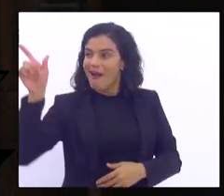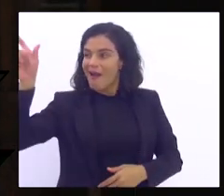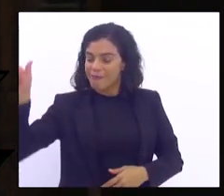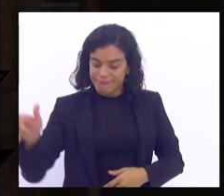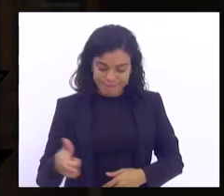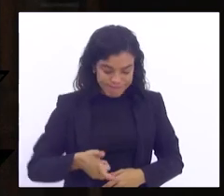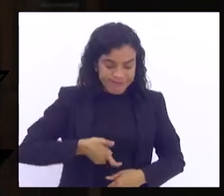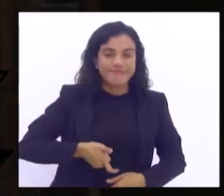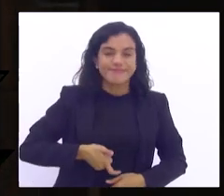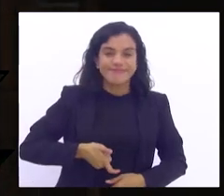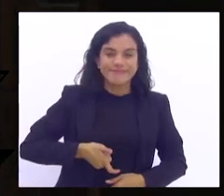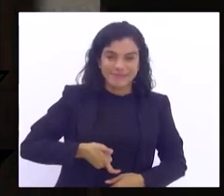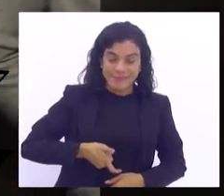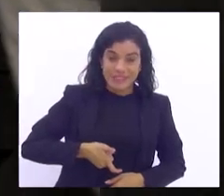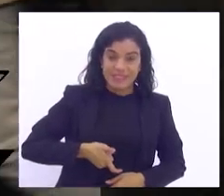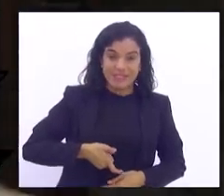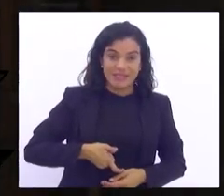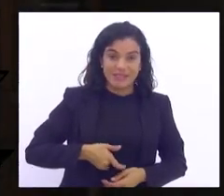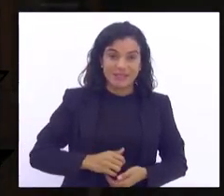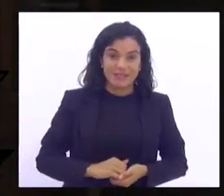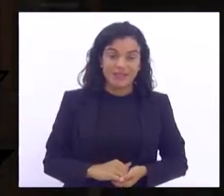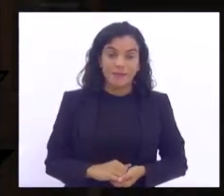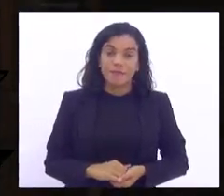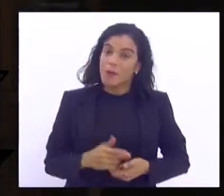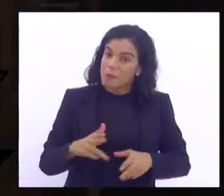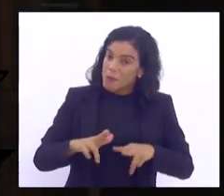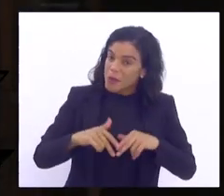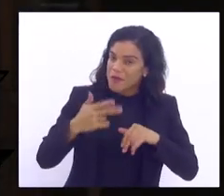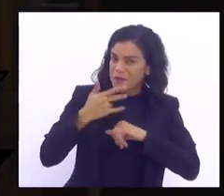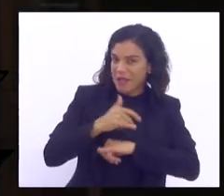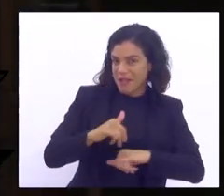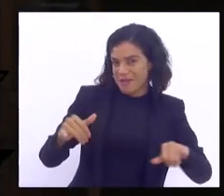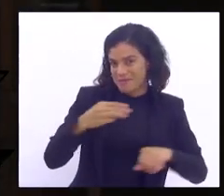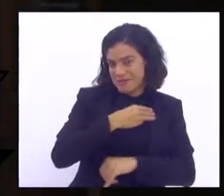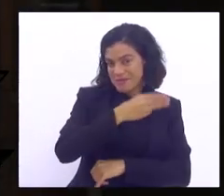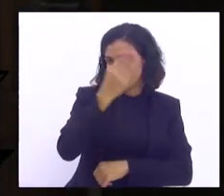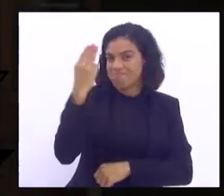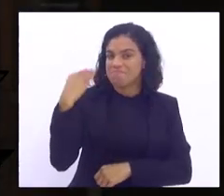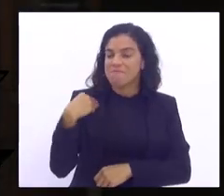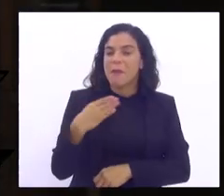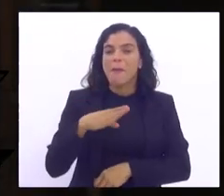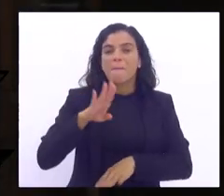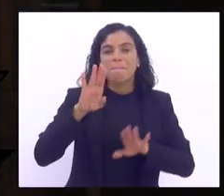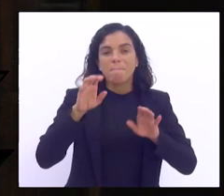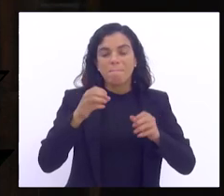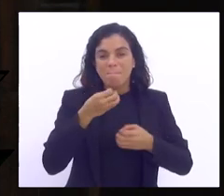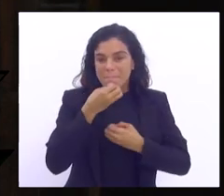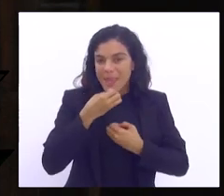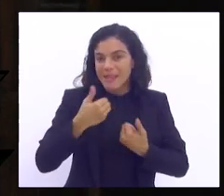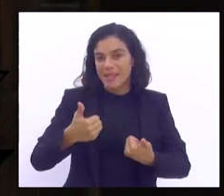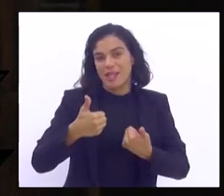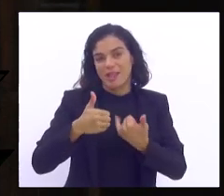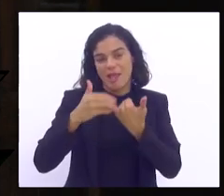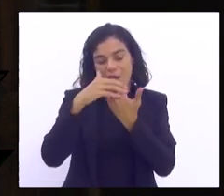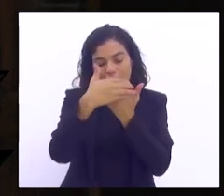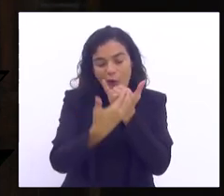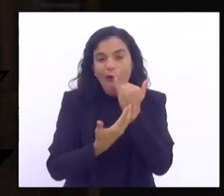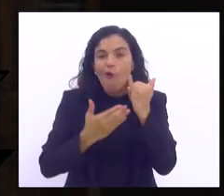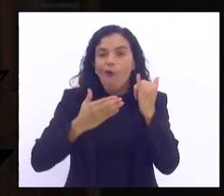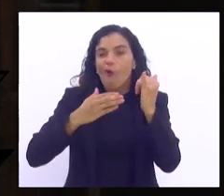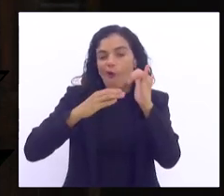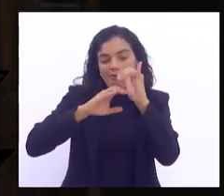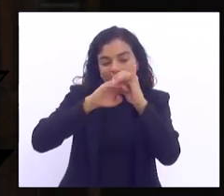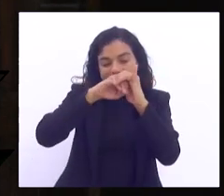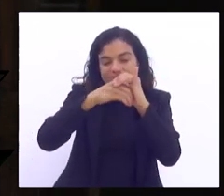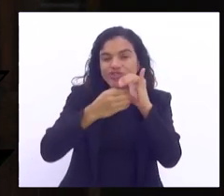ser um de nós. Por isso nós dizemos à Nossa Senhora: bendito é o fruto do teu ventre.